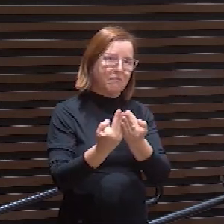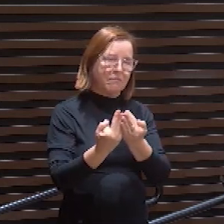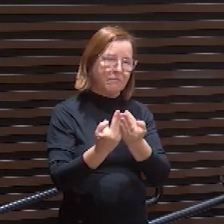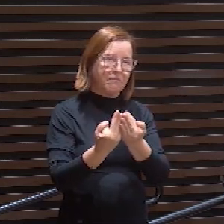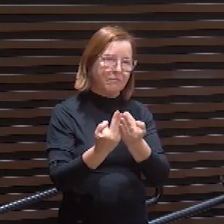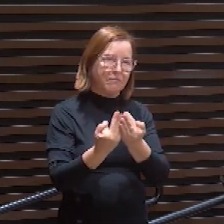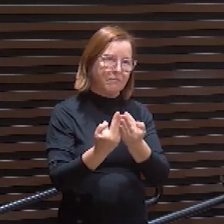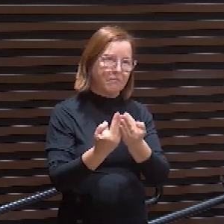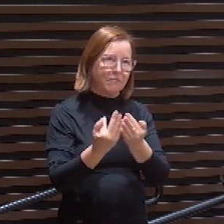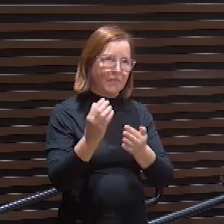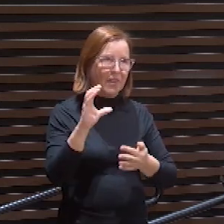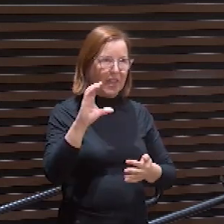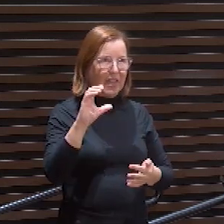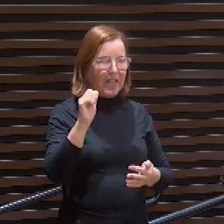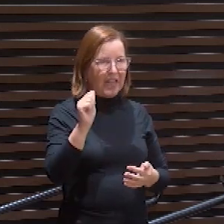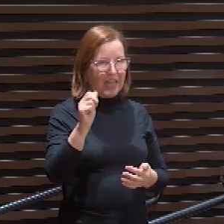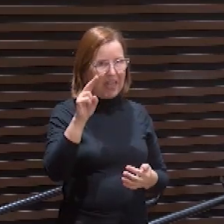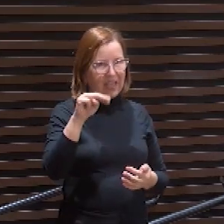cananeia.